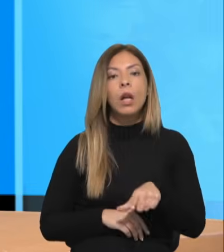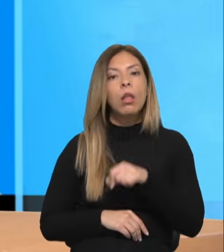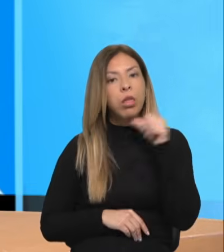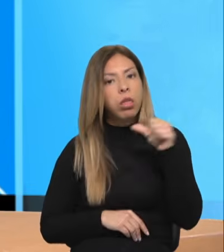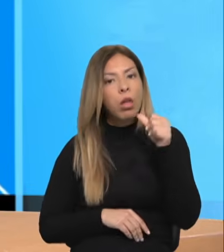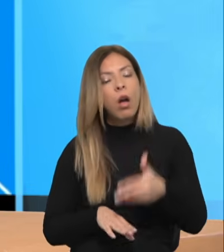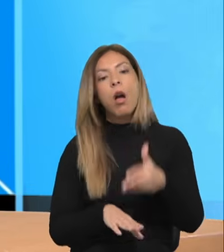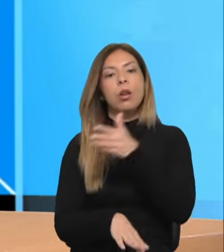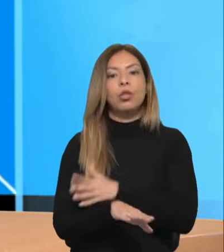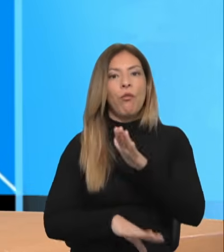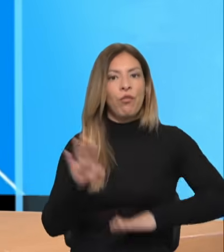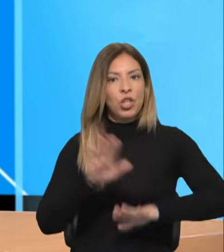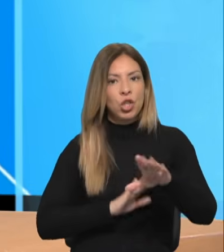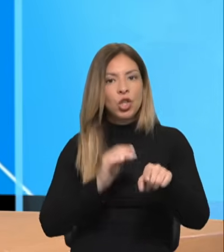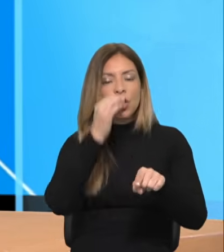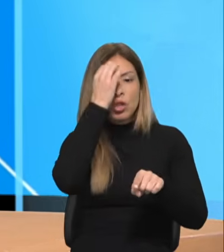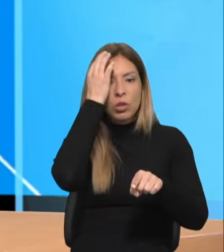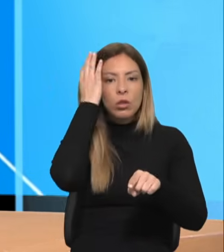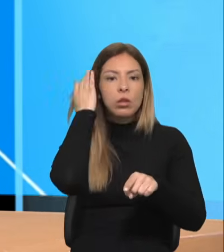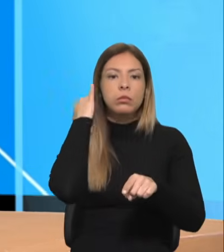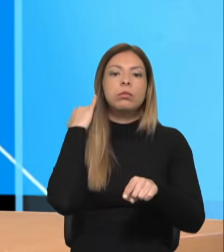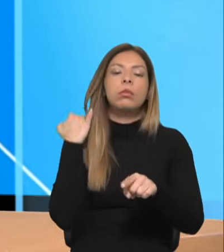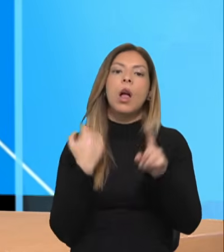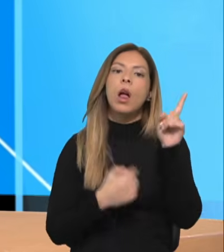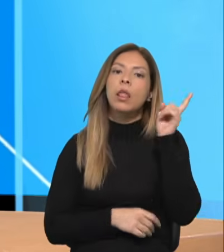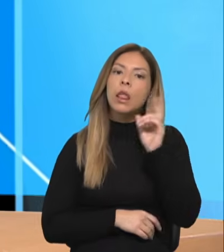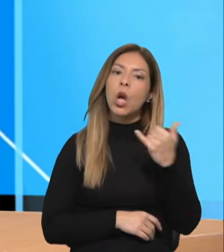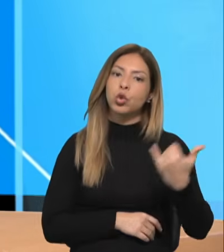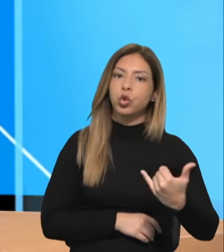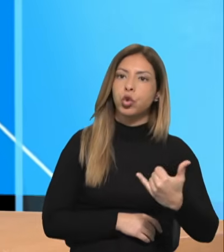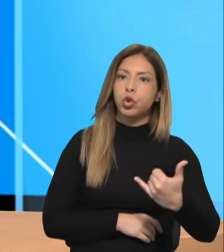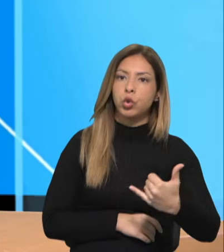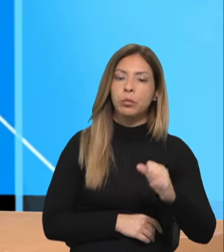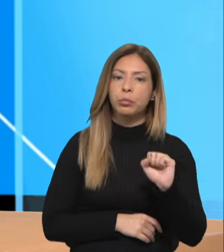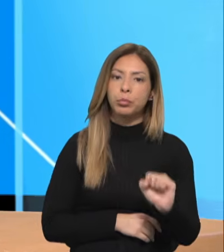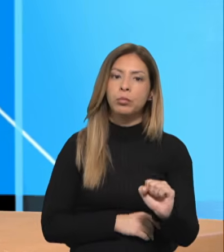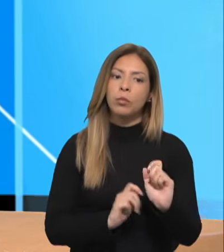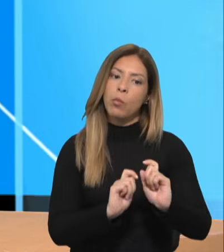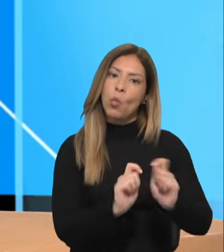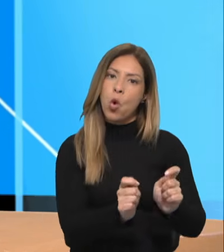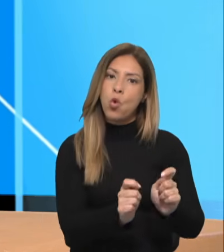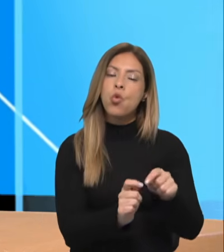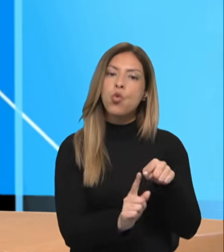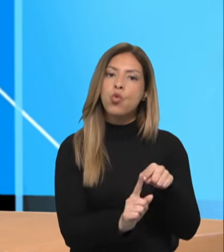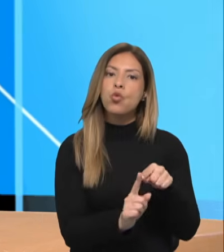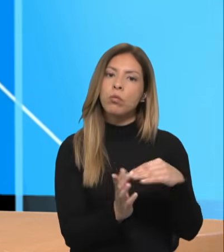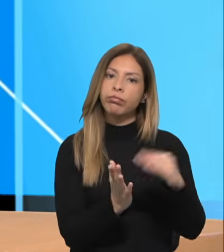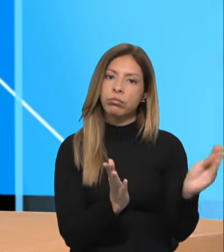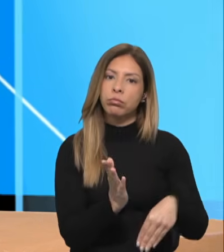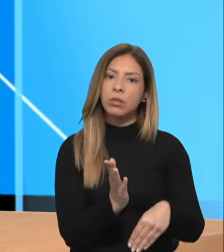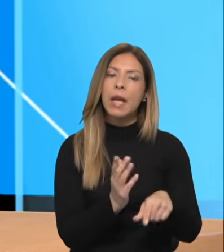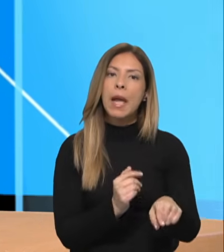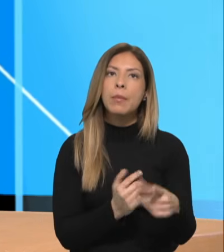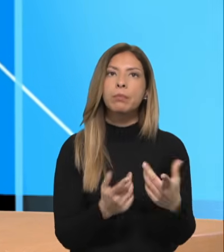logo no segundo dia após a posse, foram algumas